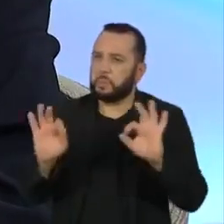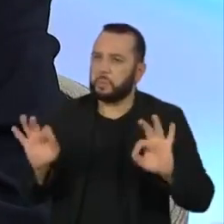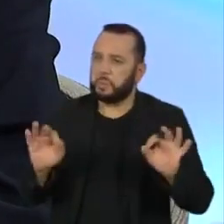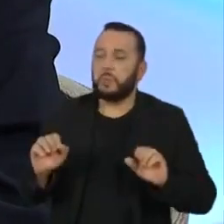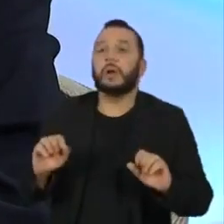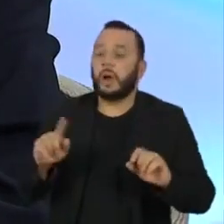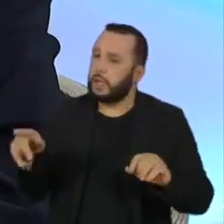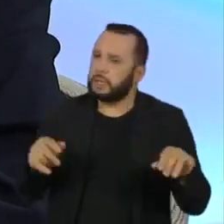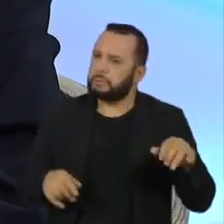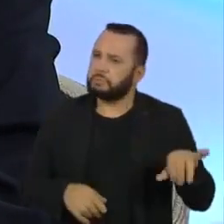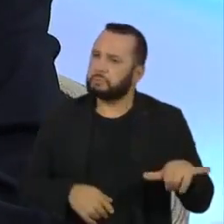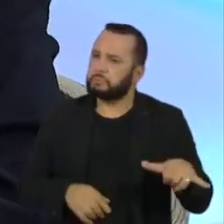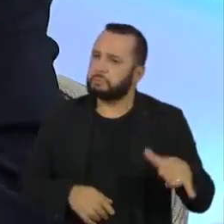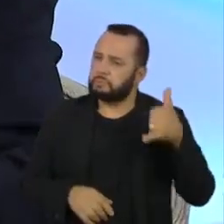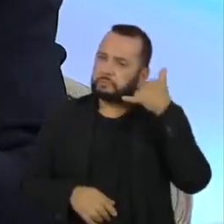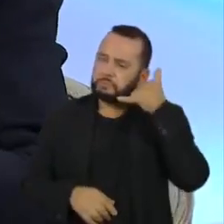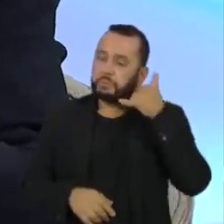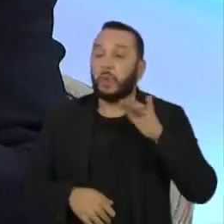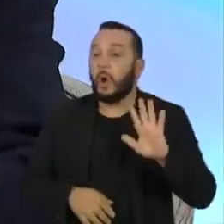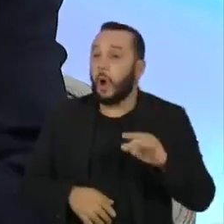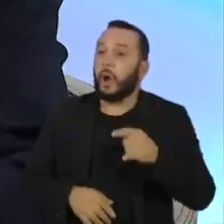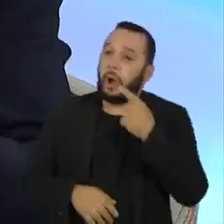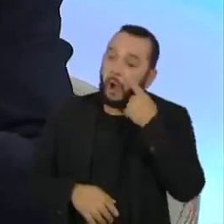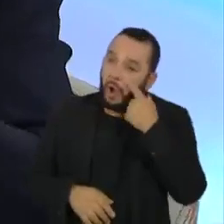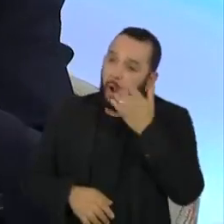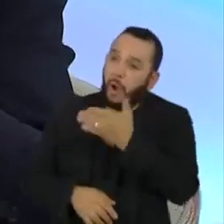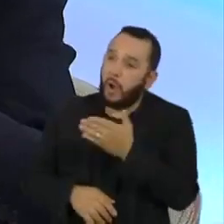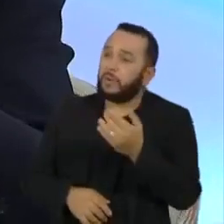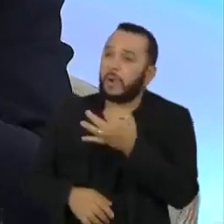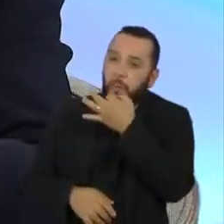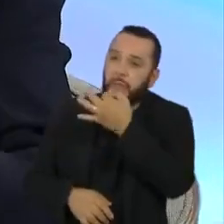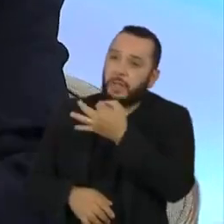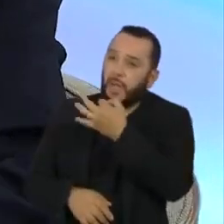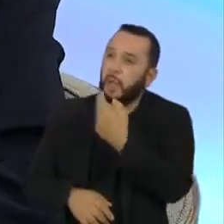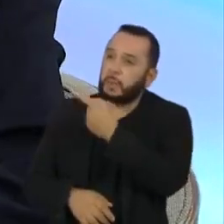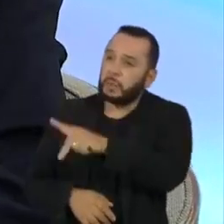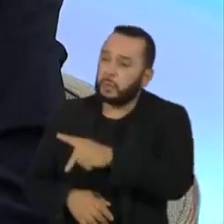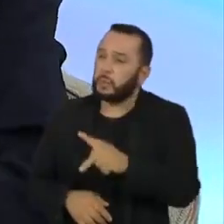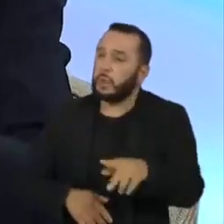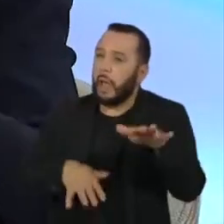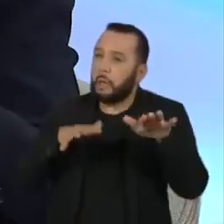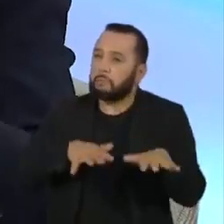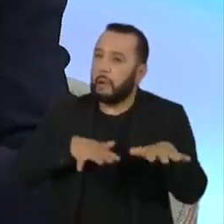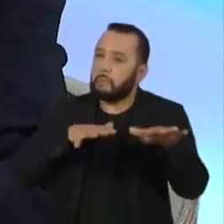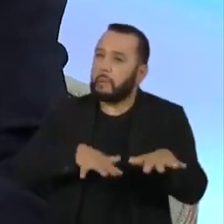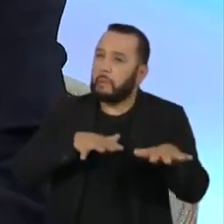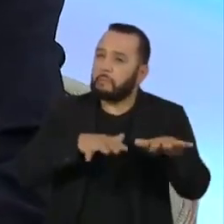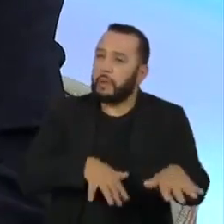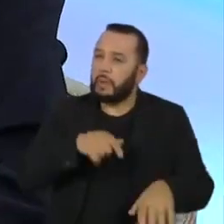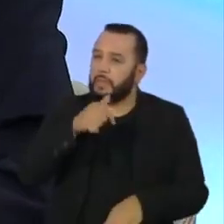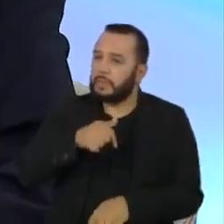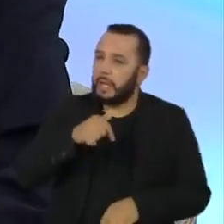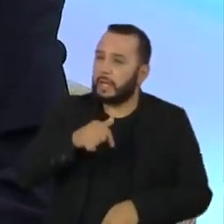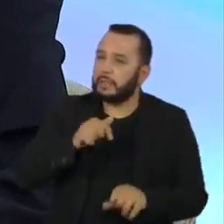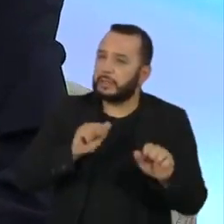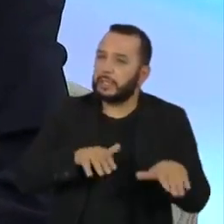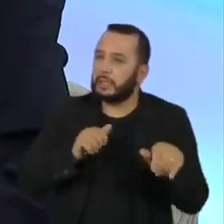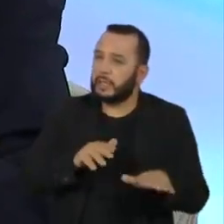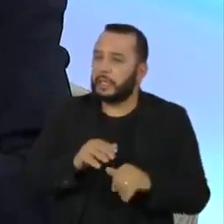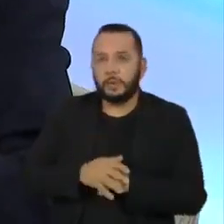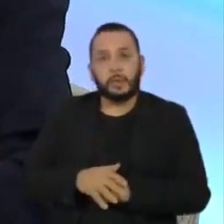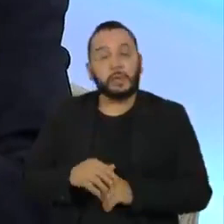telefonema né e e ele me disse olha o presidente o que que achou do movimento de ontem